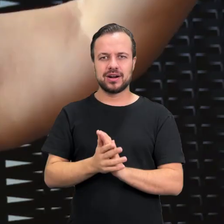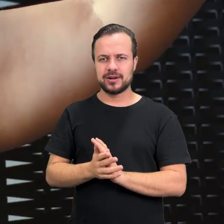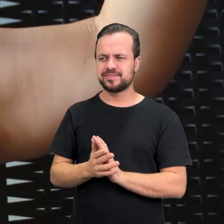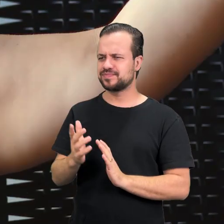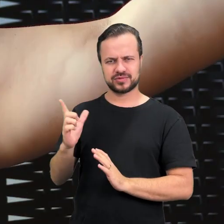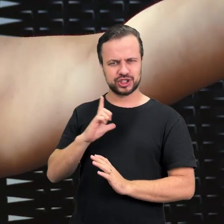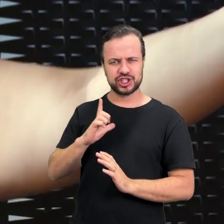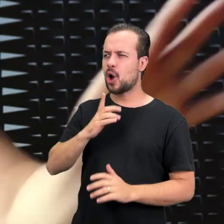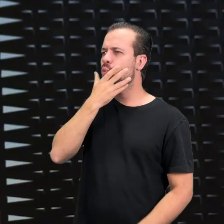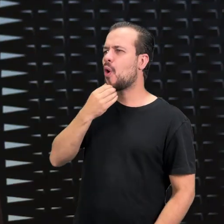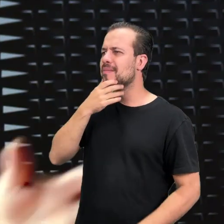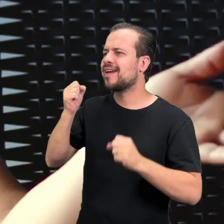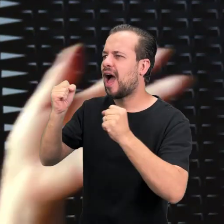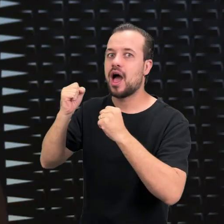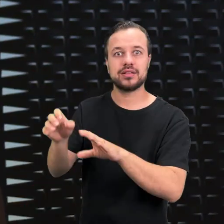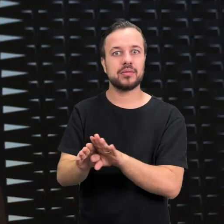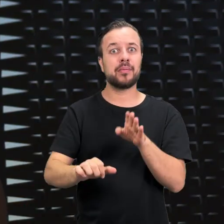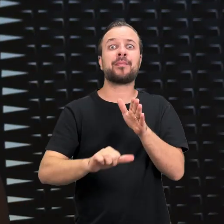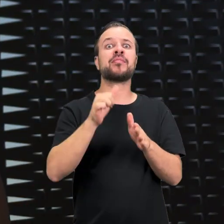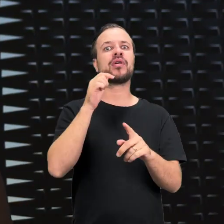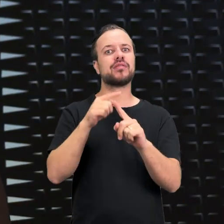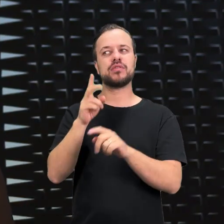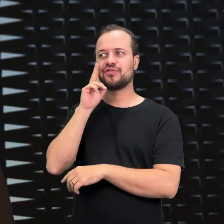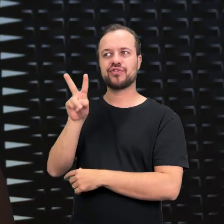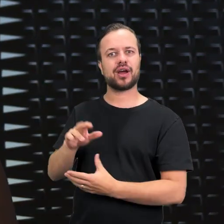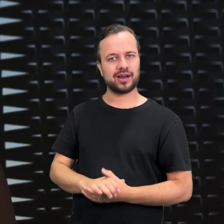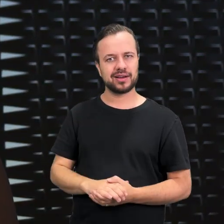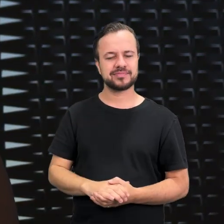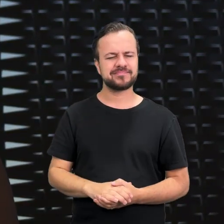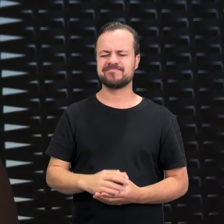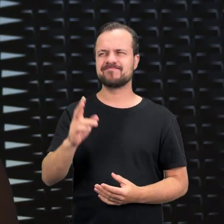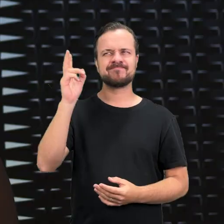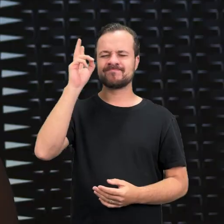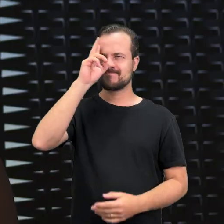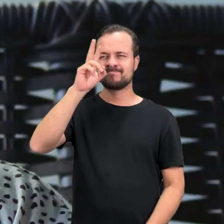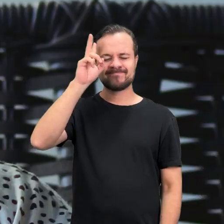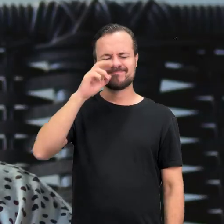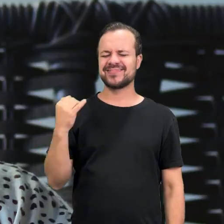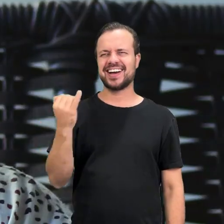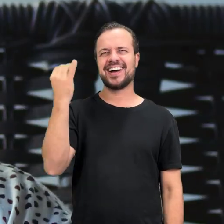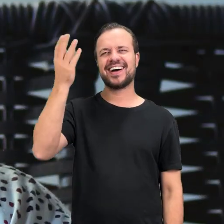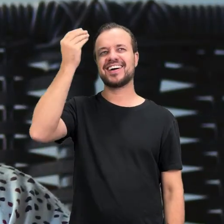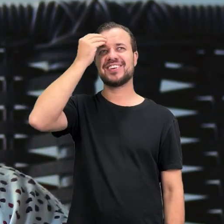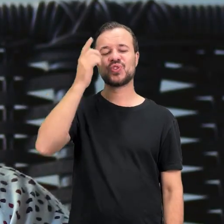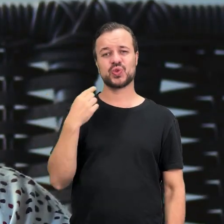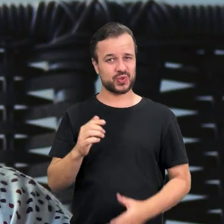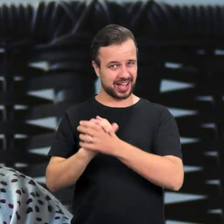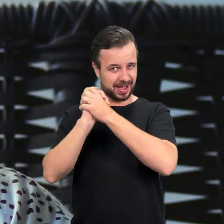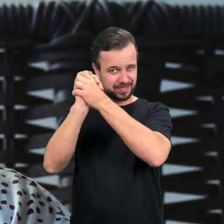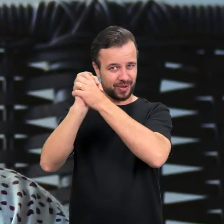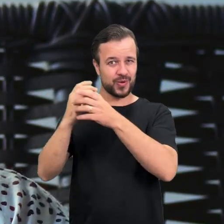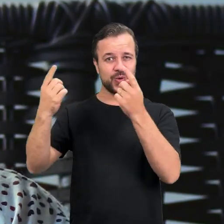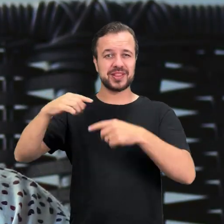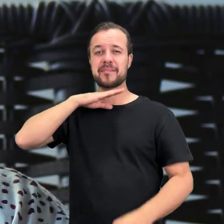tinha bastante homem se vendo a gente jogar quando a primeira vez para jogar. Aí foi um dia inesquecível, nunca vou esquecer. Nós fomos campeão contra